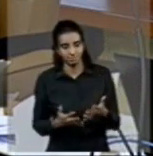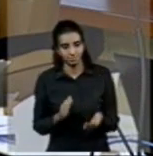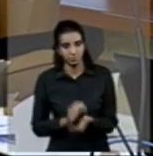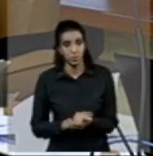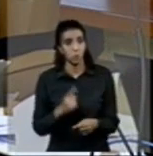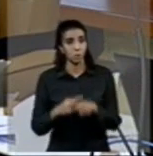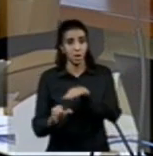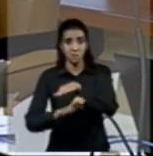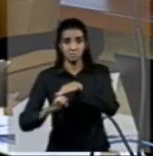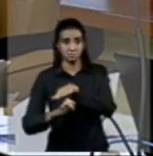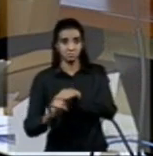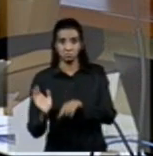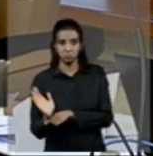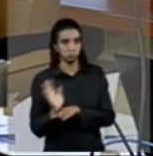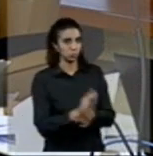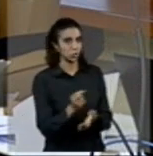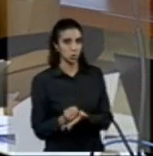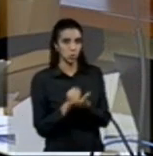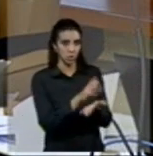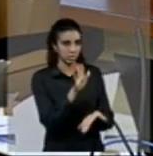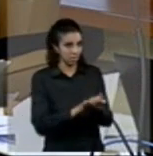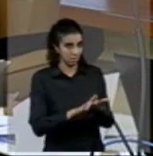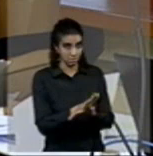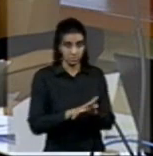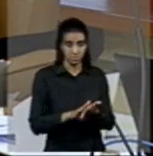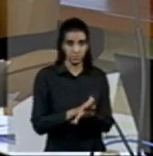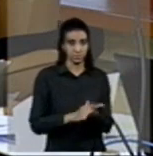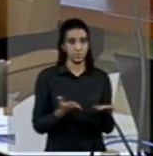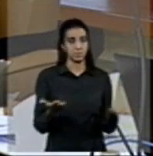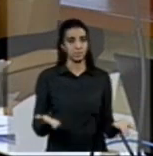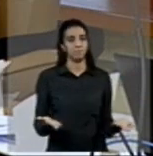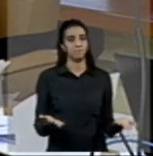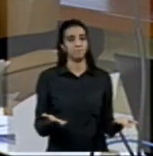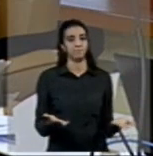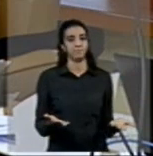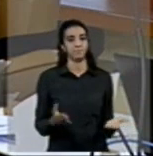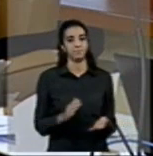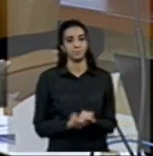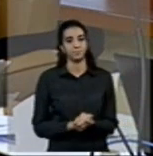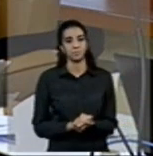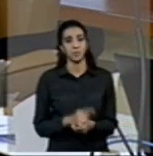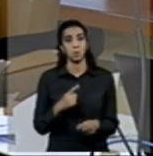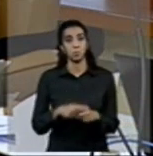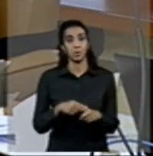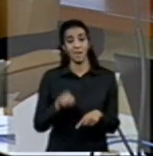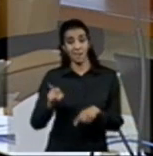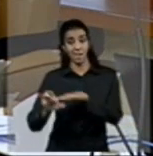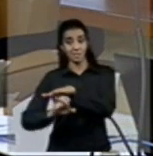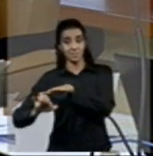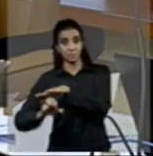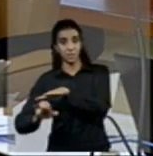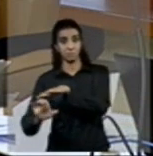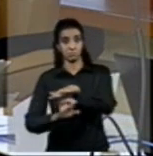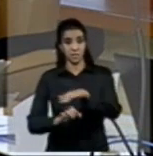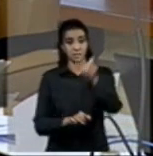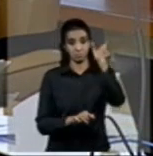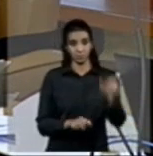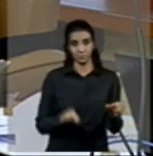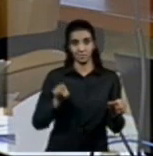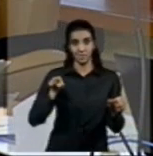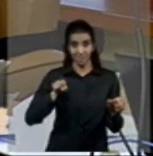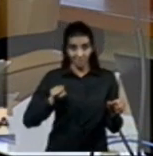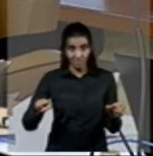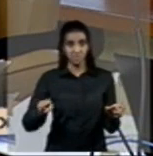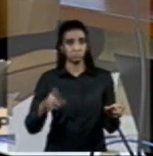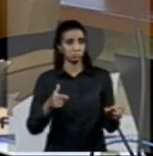contrapartida do estabelecimento da relação de emprego com aquela organização que efetivamente irá direcionar a